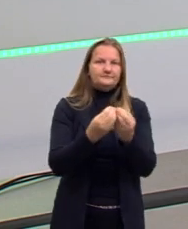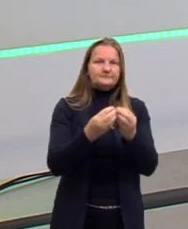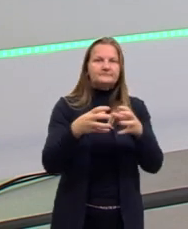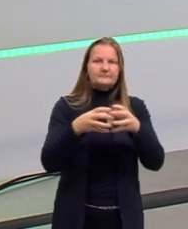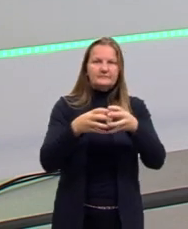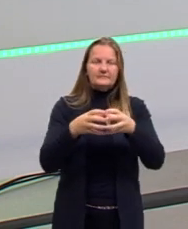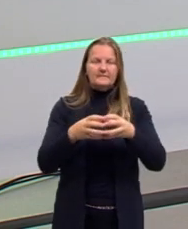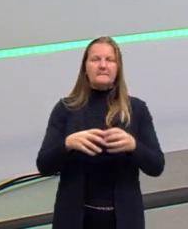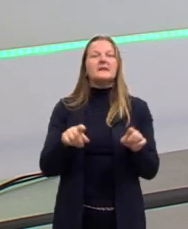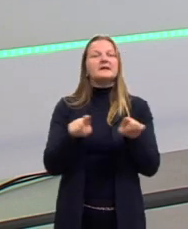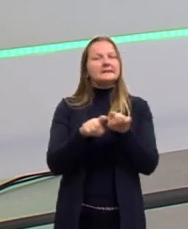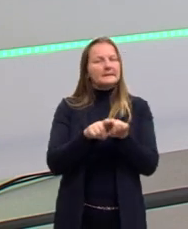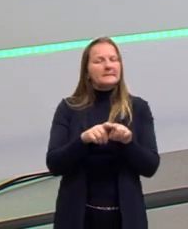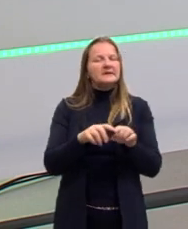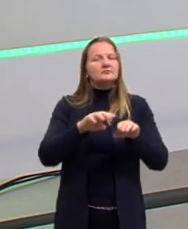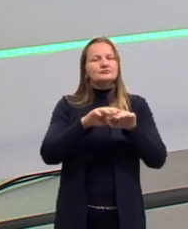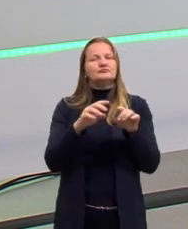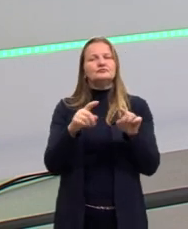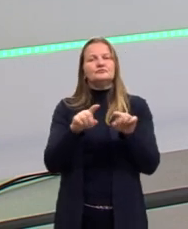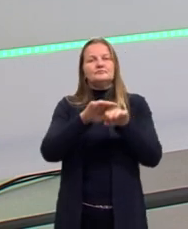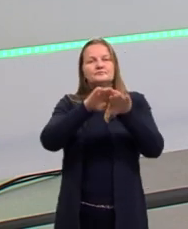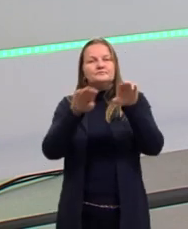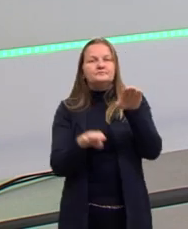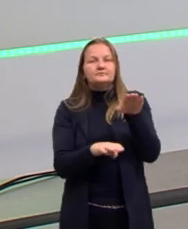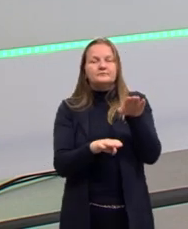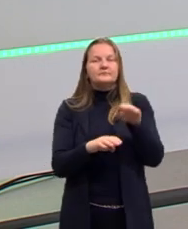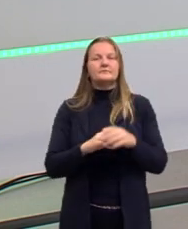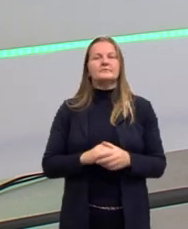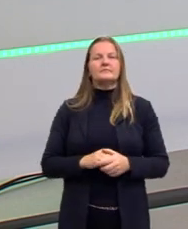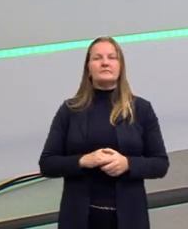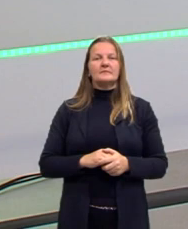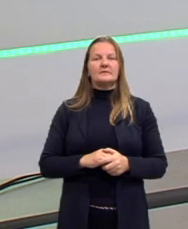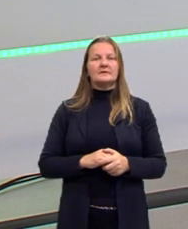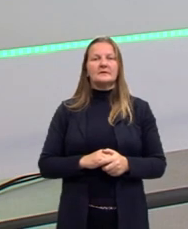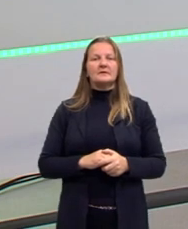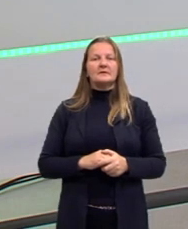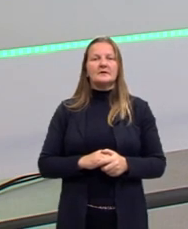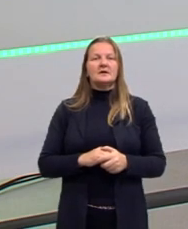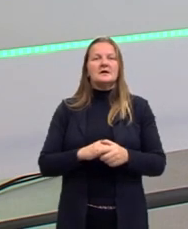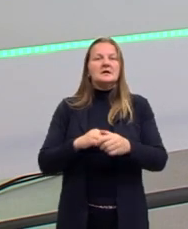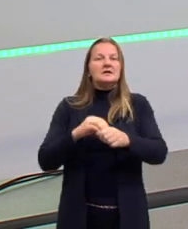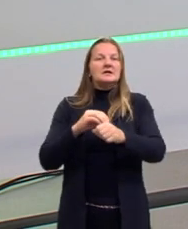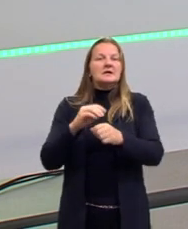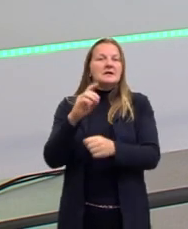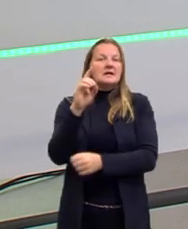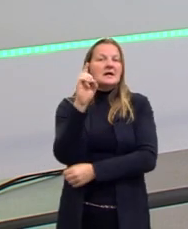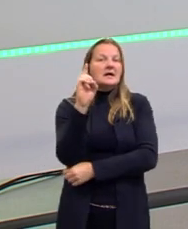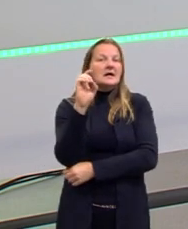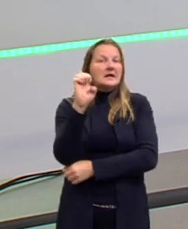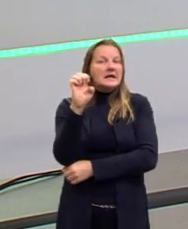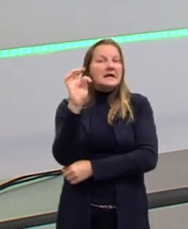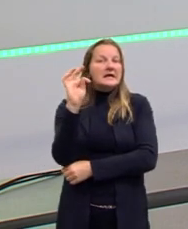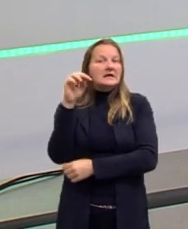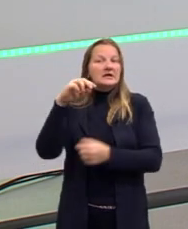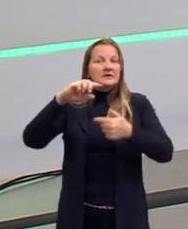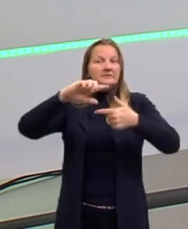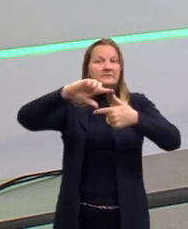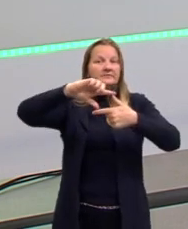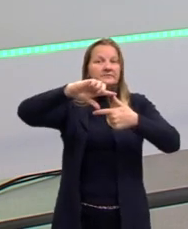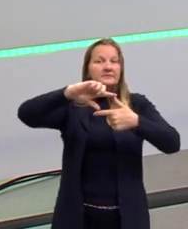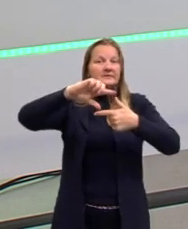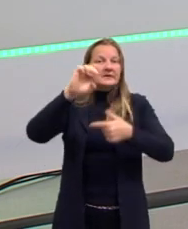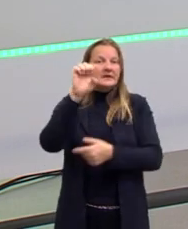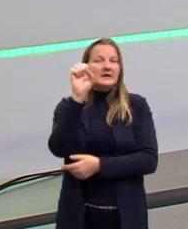pensar dessa forma desigual com lugares que foram habitados por etnias muito diferentes por